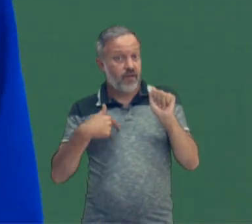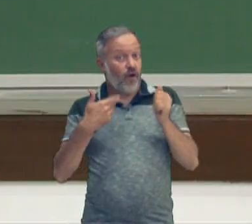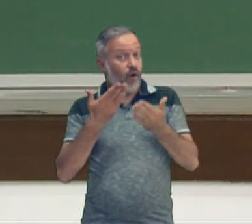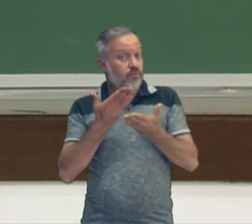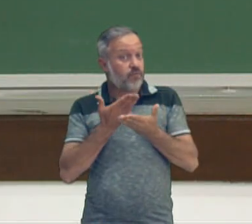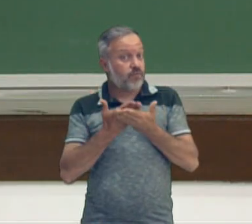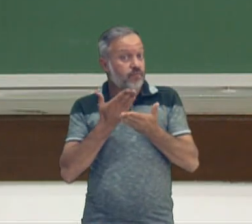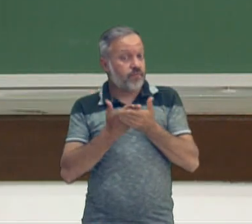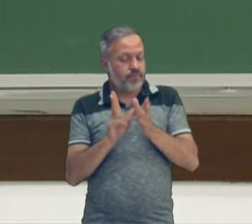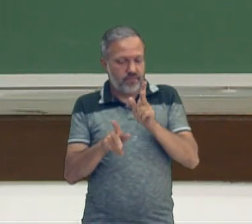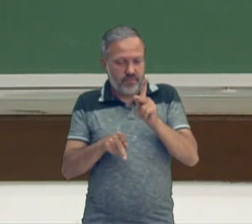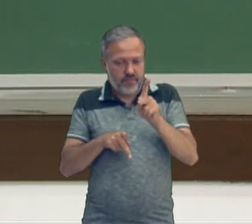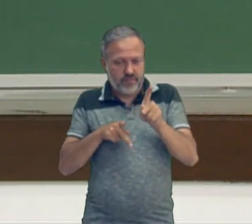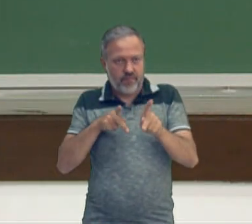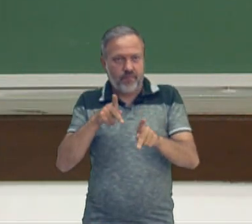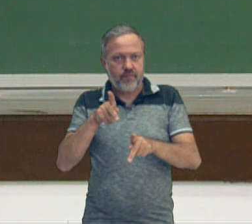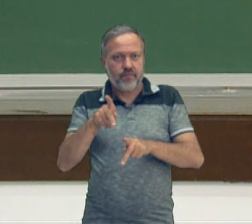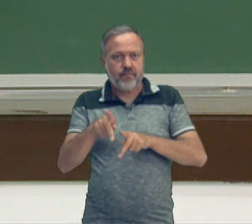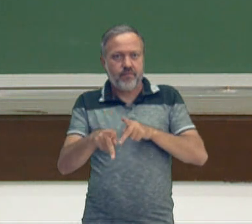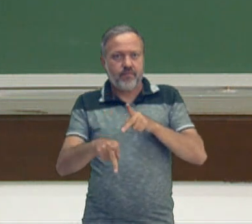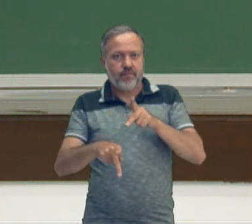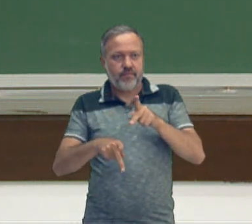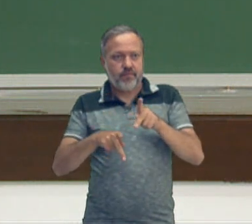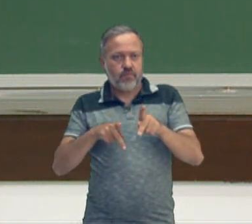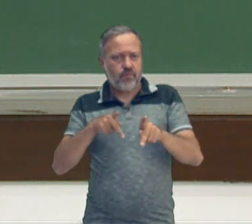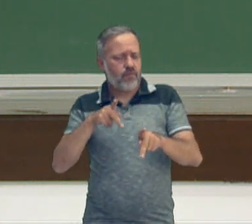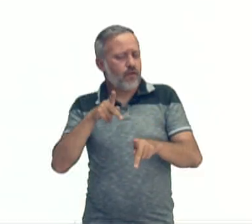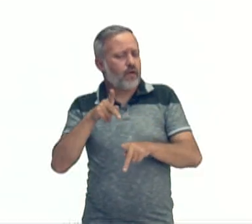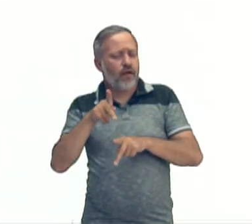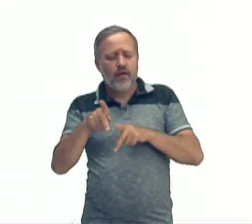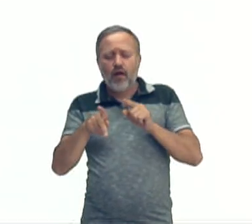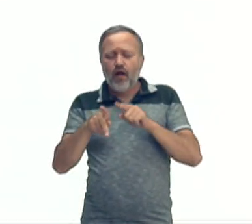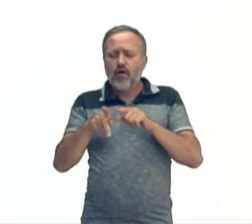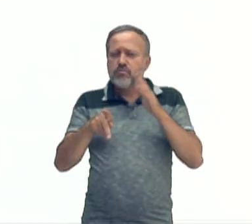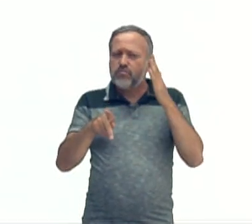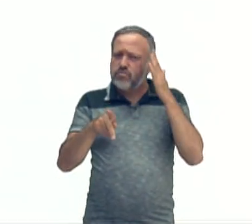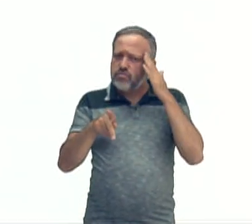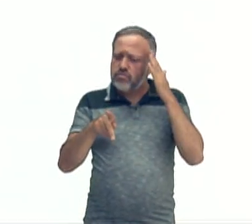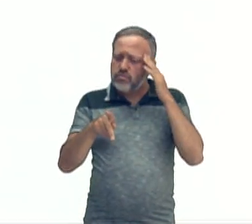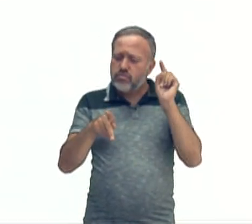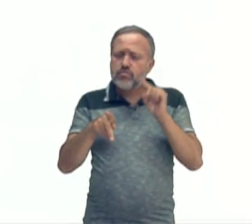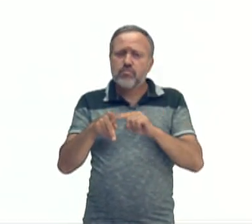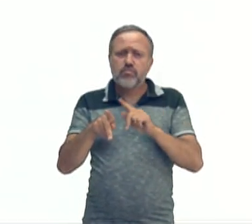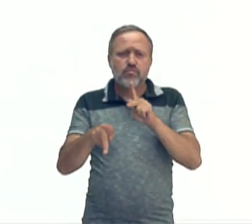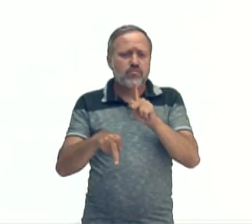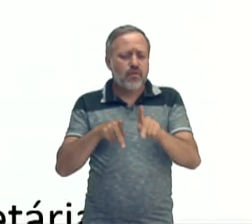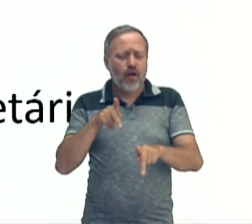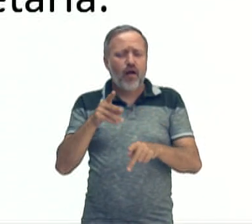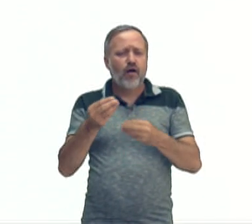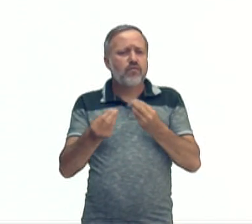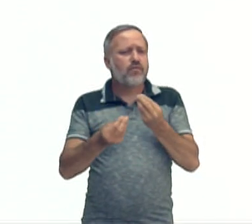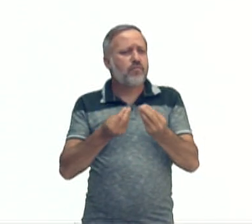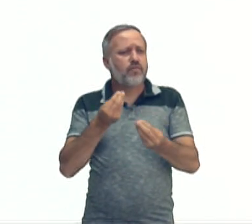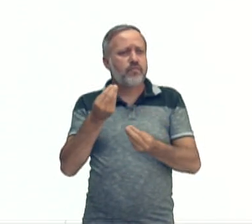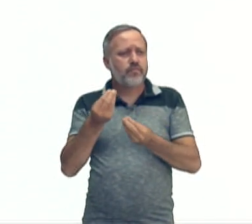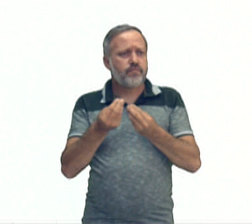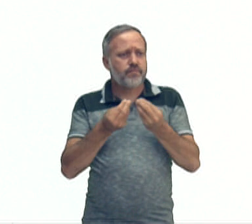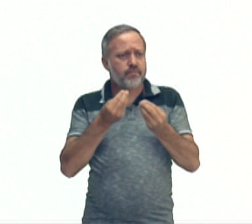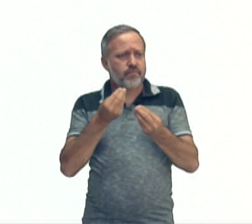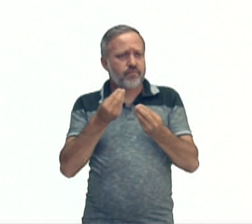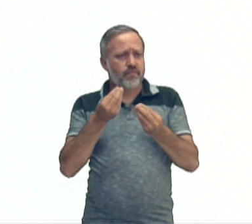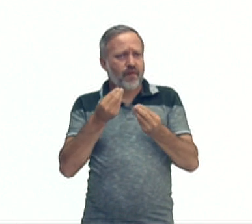da população. Ora, estudar a população em que sentido? Estudar a população em vários sentidos, mas dentro